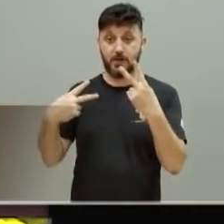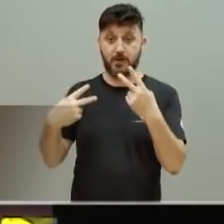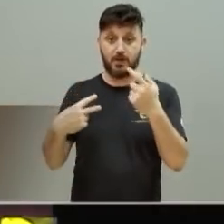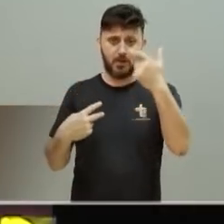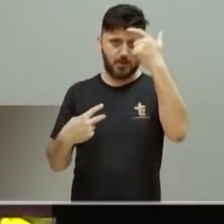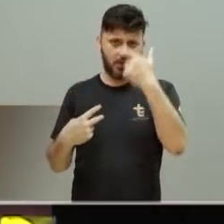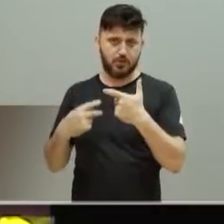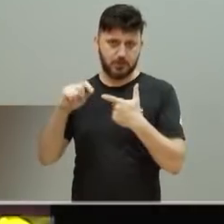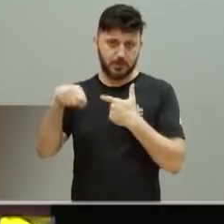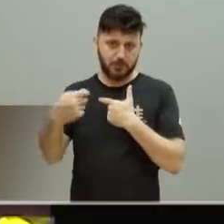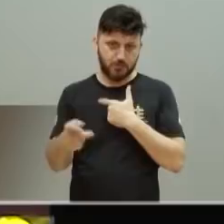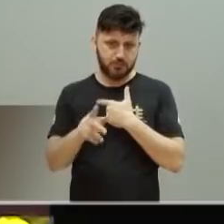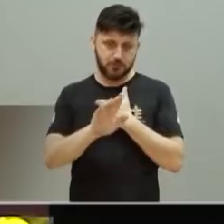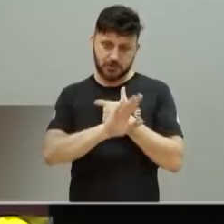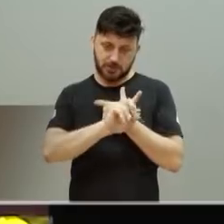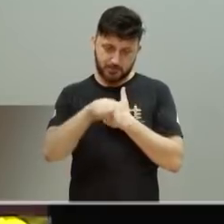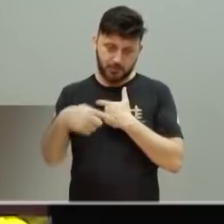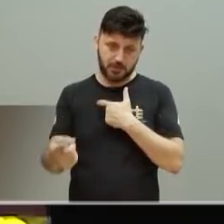daqui a pouquinho.